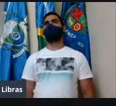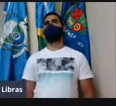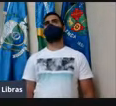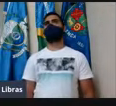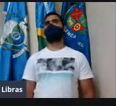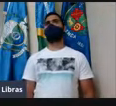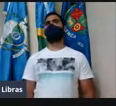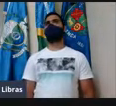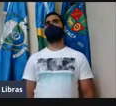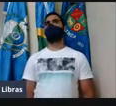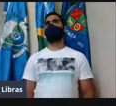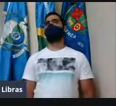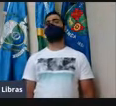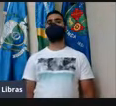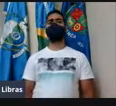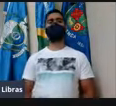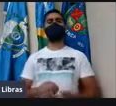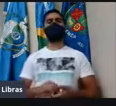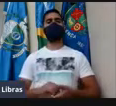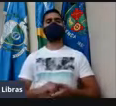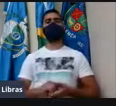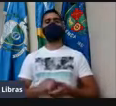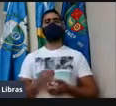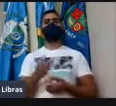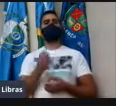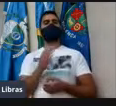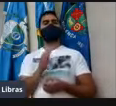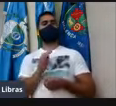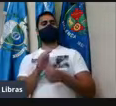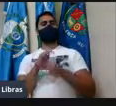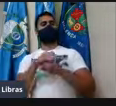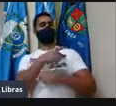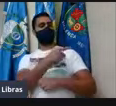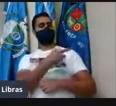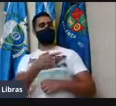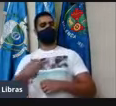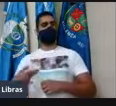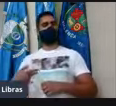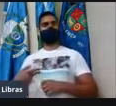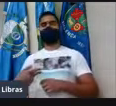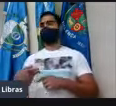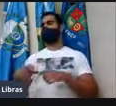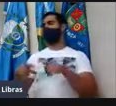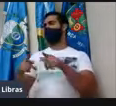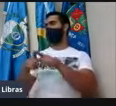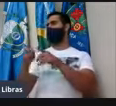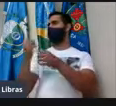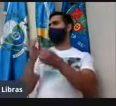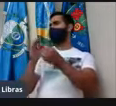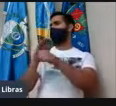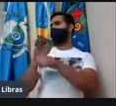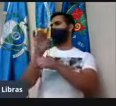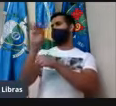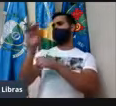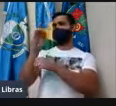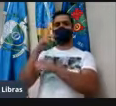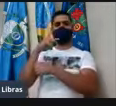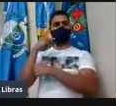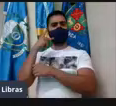Boa noite, senhor presidente. Cumprimentando Vossa Excelência, eu cumprimento os demais